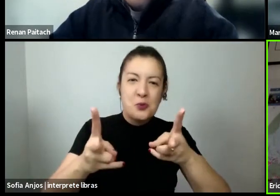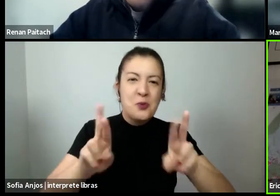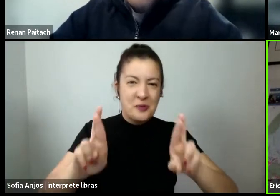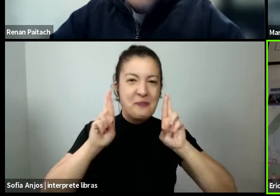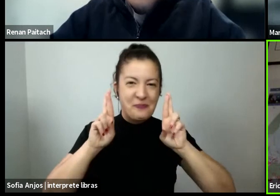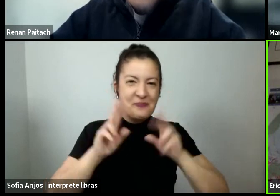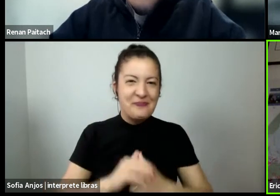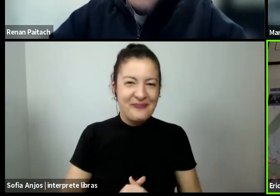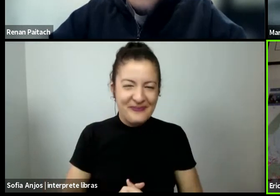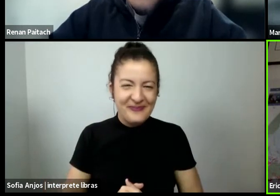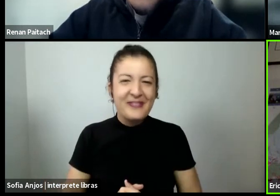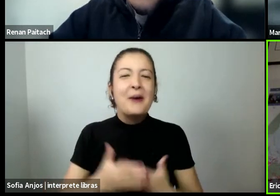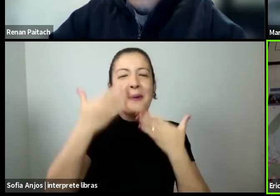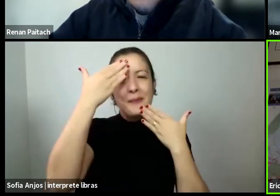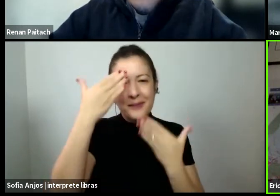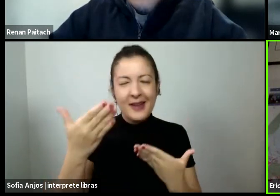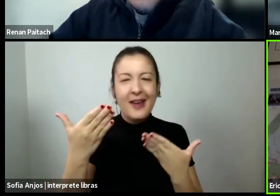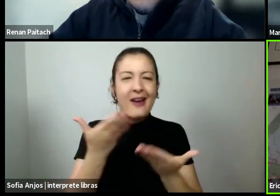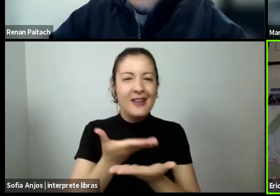and